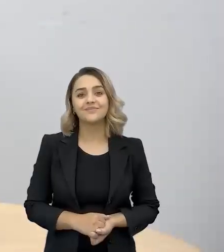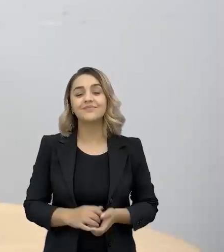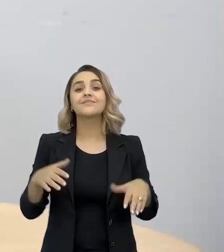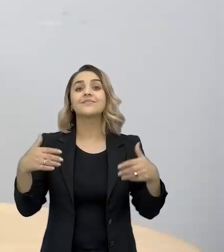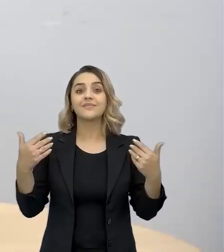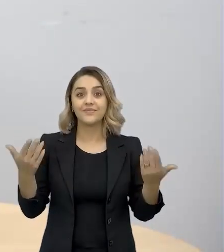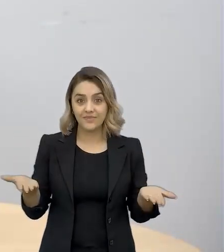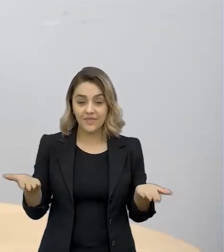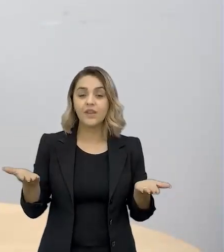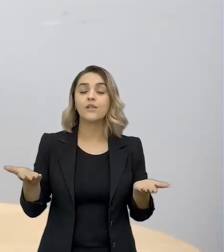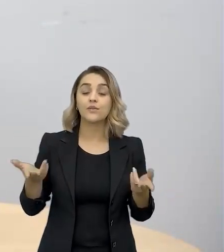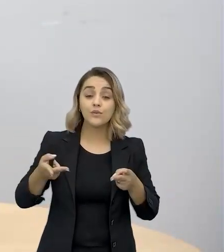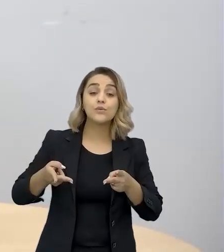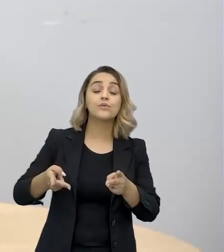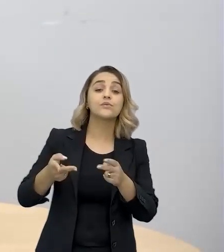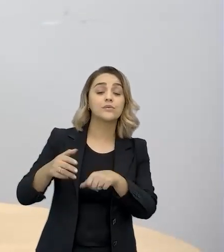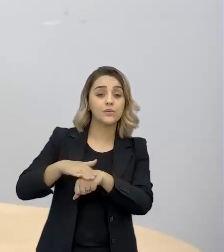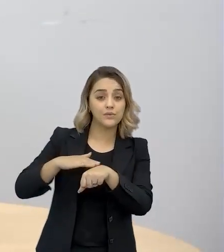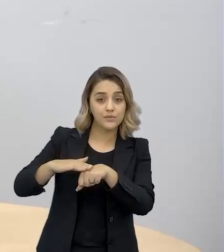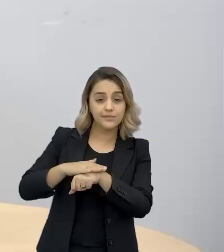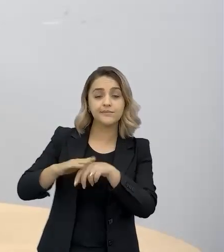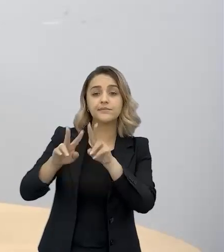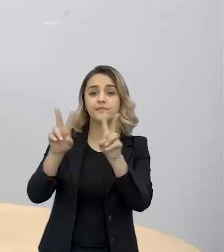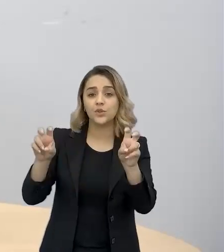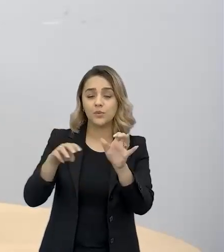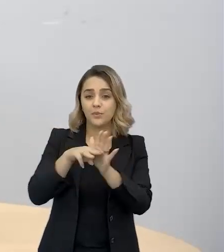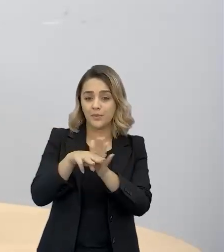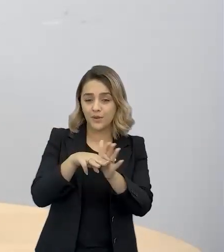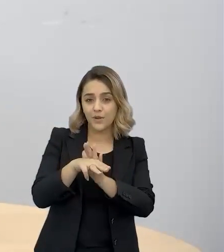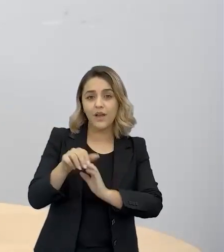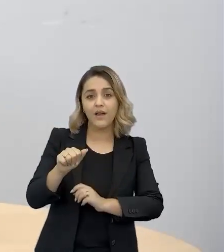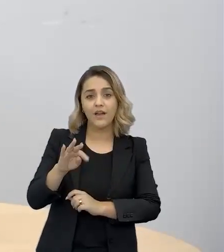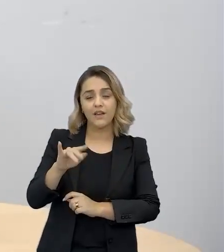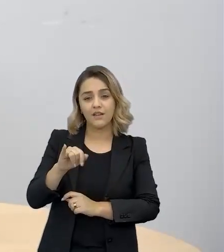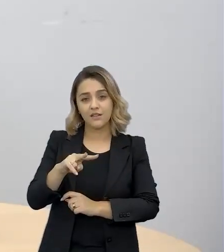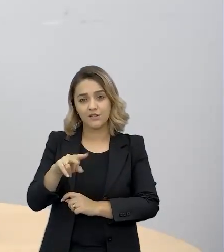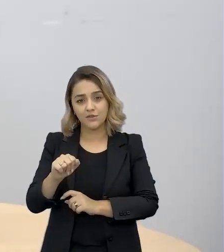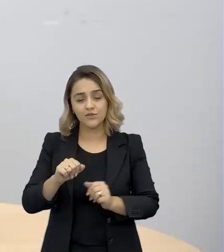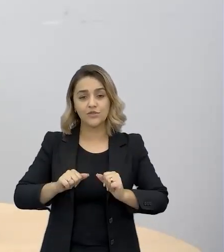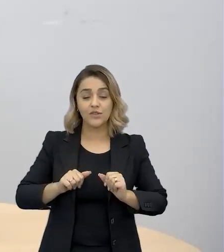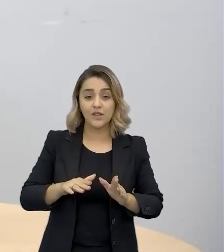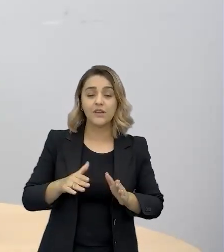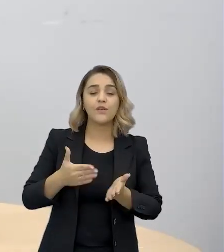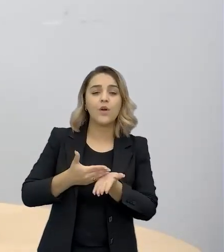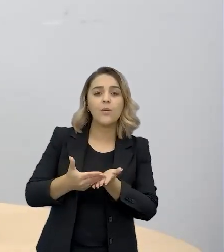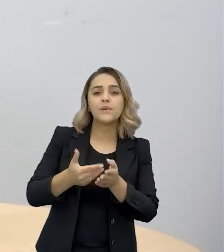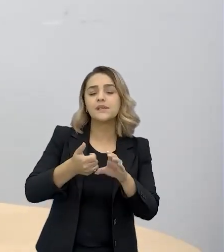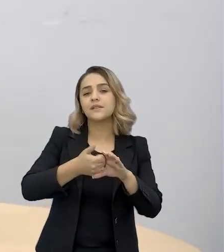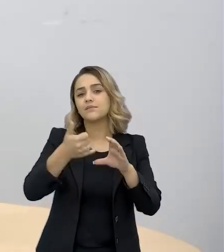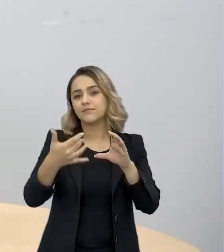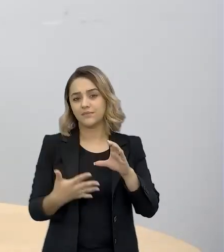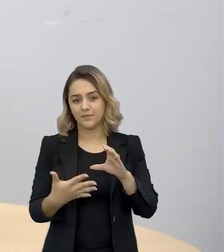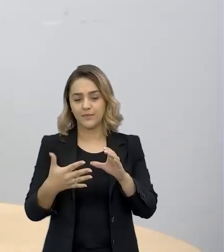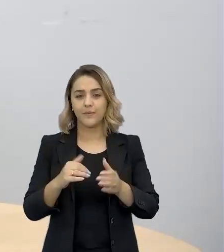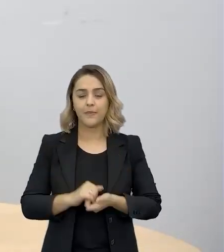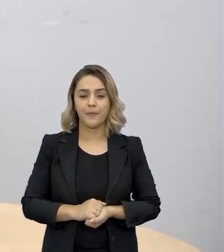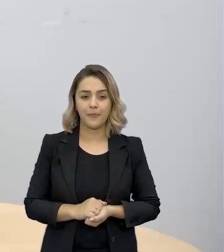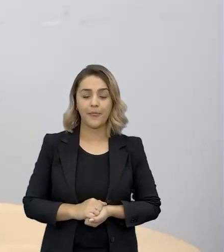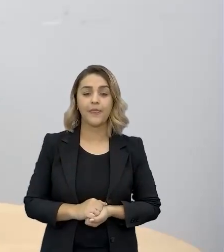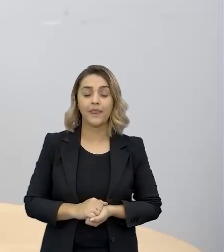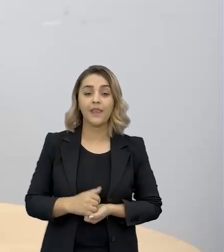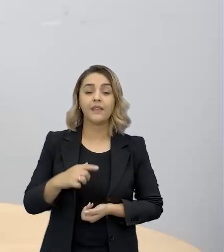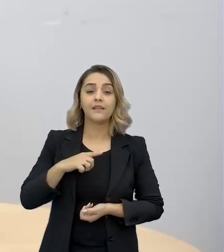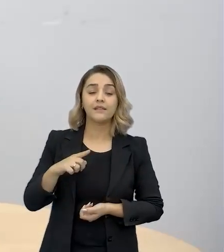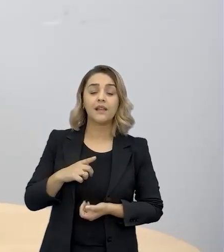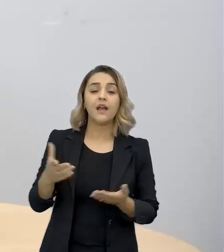Então, vamos lá conversar a respeito de metodologia ativa. Vamos começando pelas características. A gente